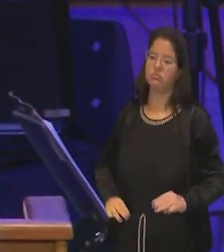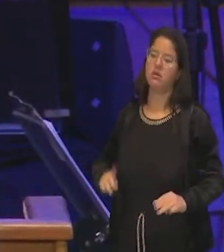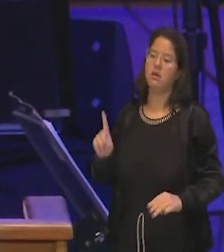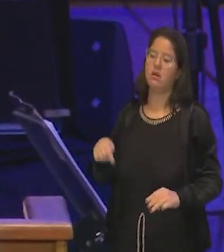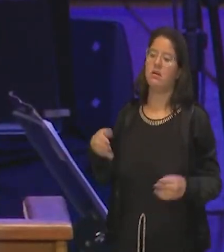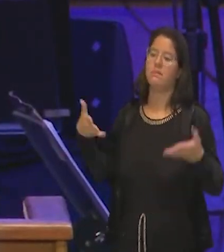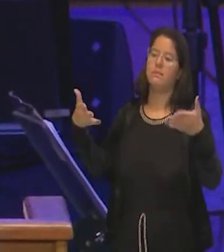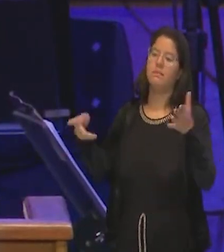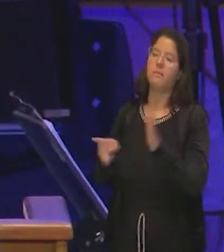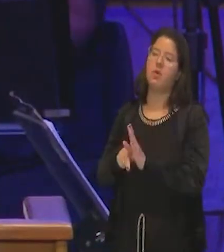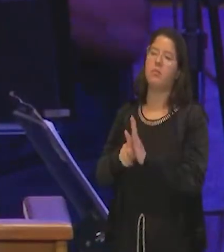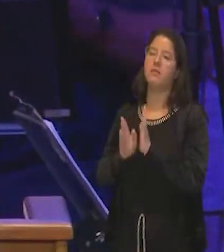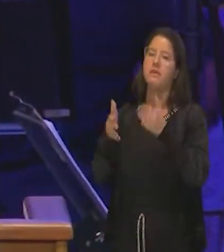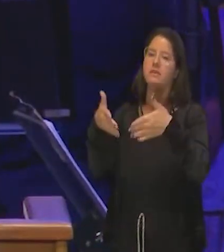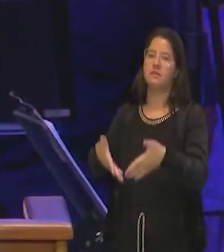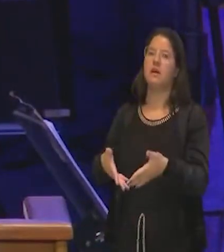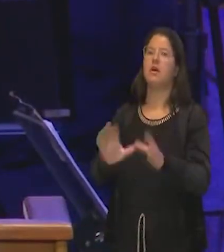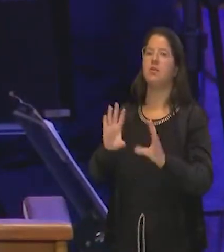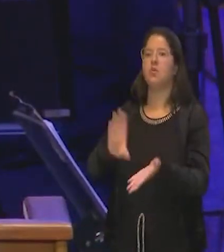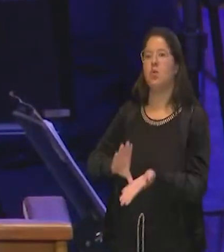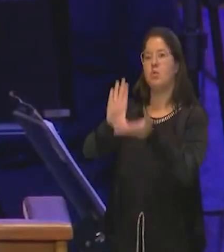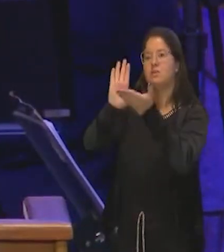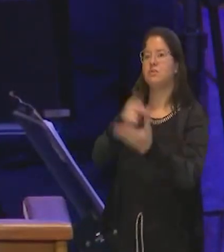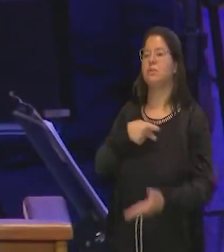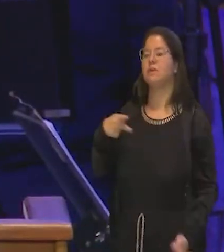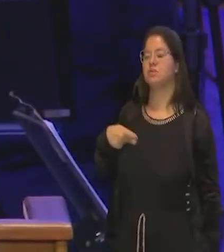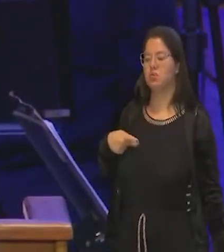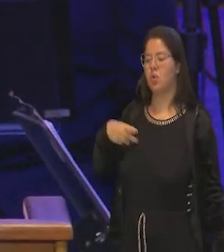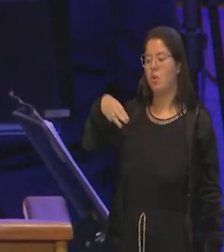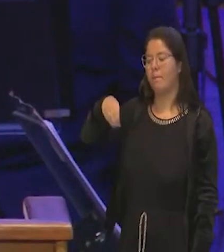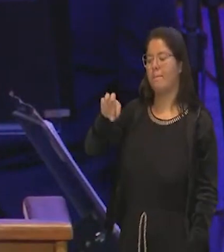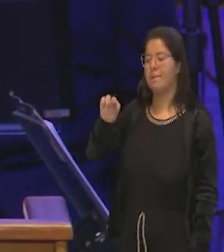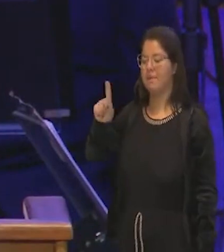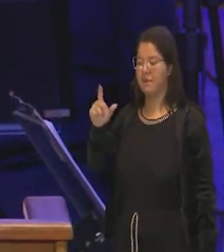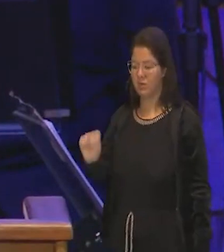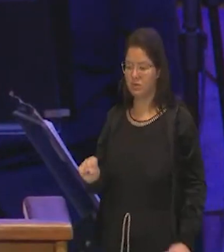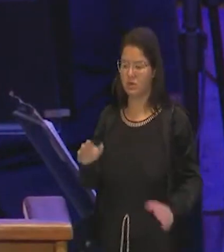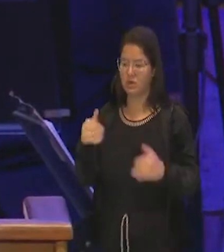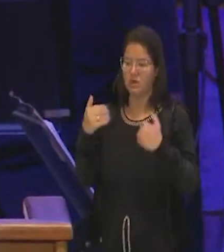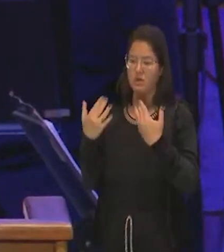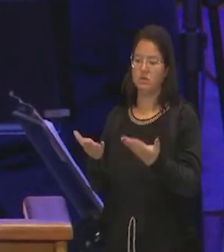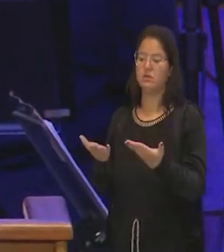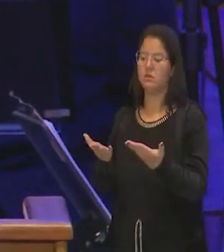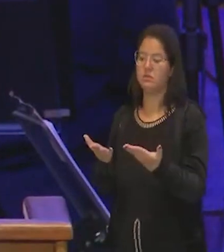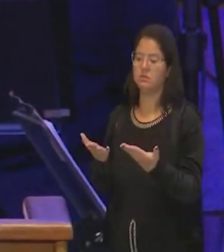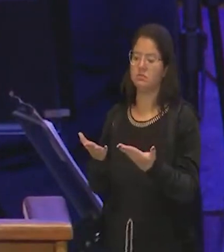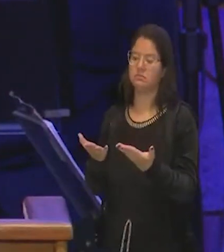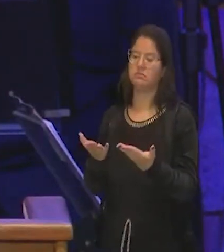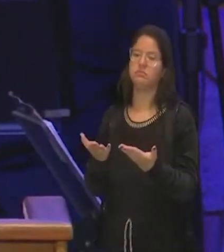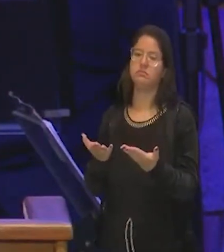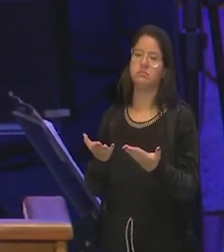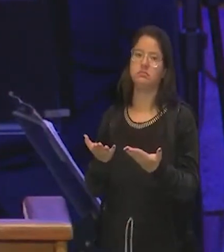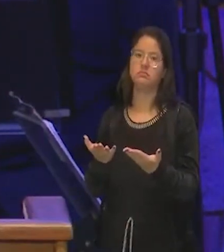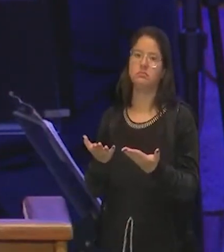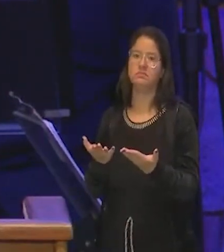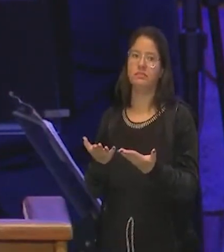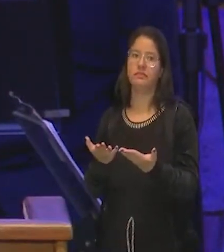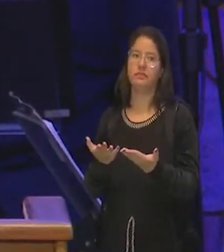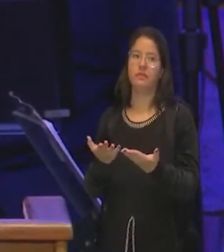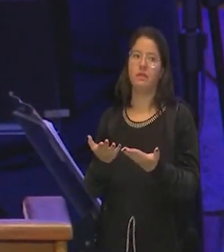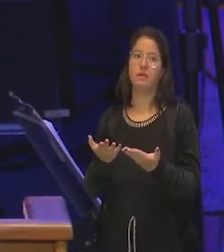conselho pastoral. E em conversa com ele eu perguntei: você tem algum pregador, algum amigo, alguém que